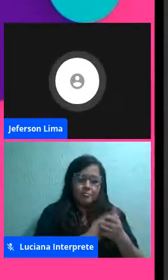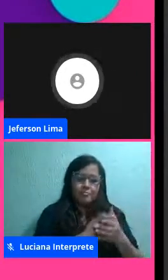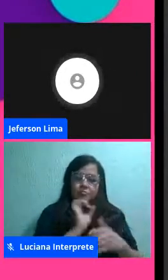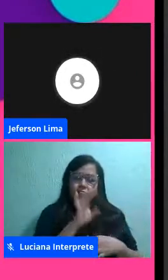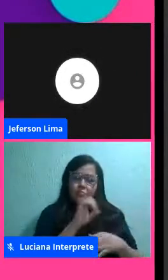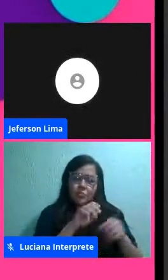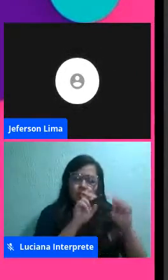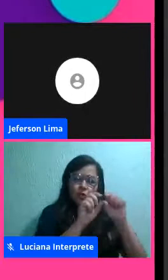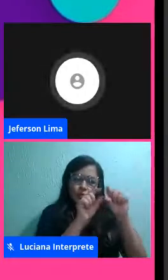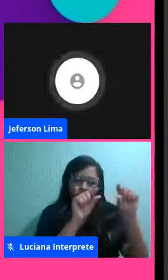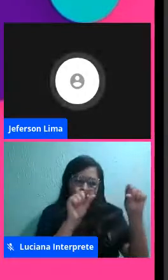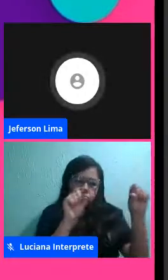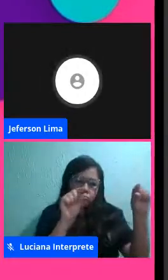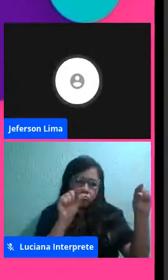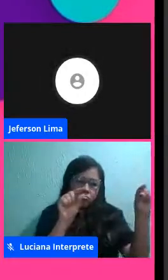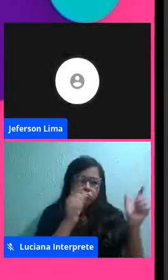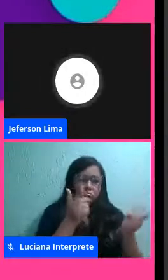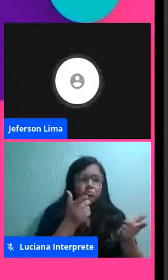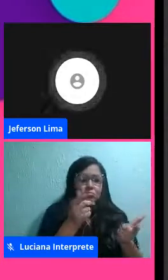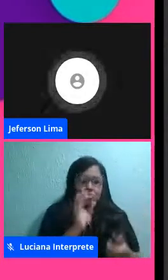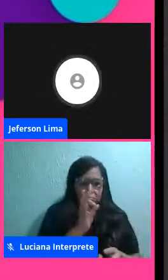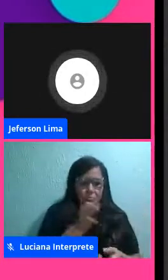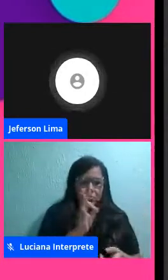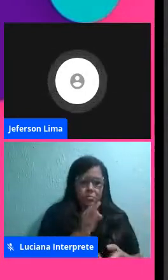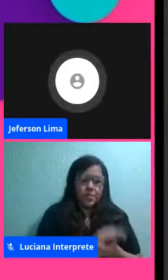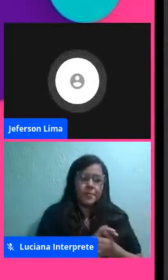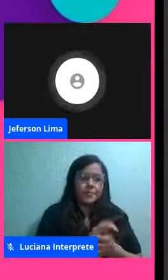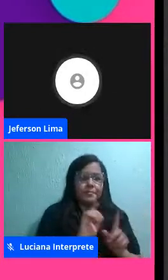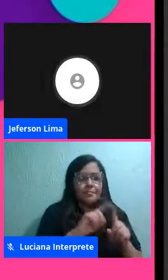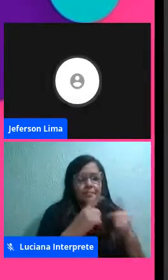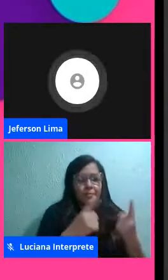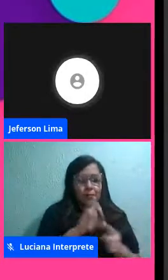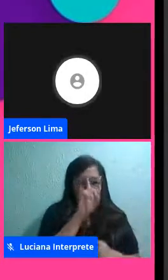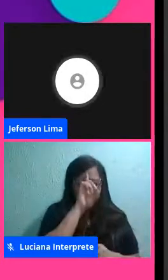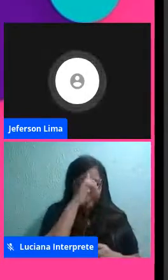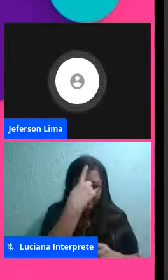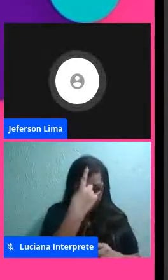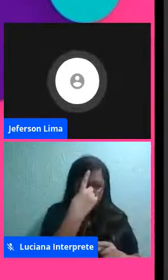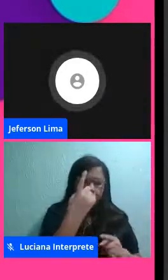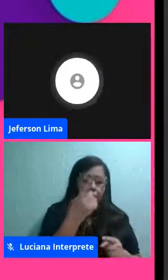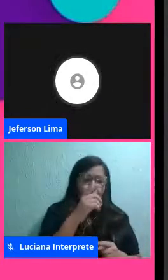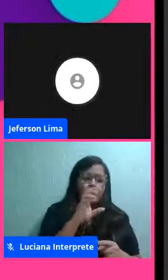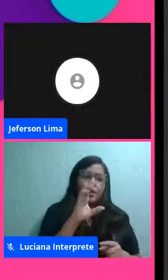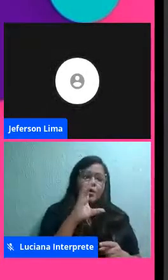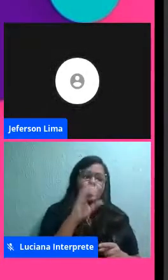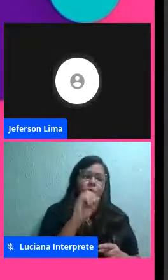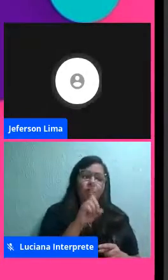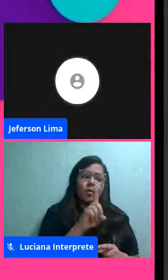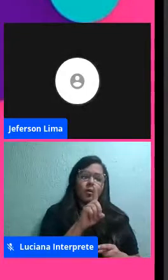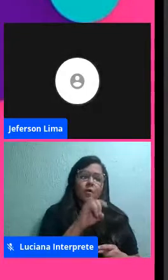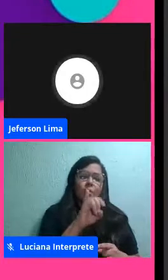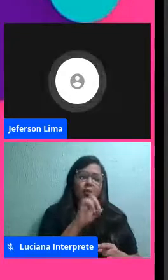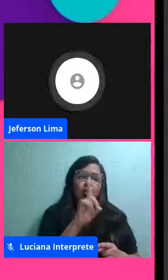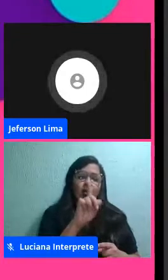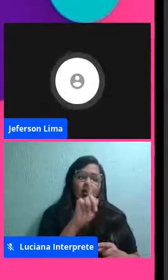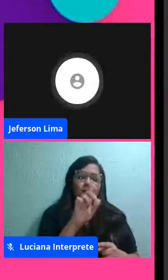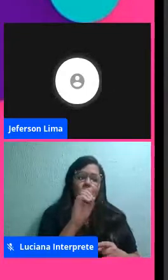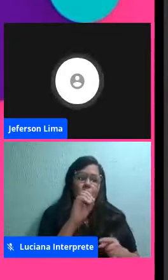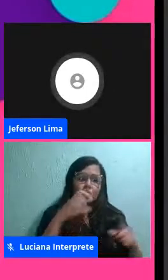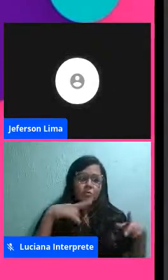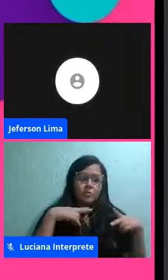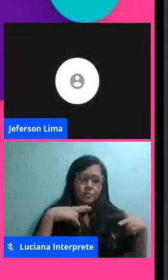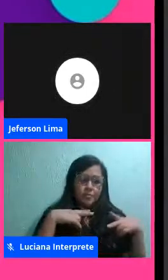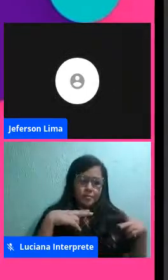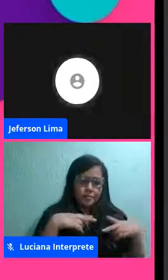para o que a gente quer fazer. O que a gente quer fazer, né? Vamos criar essa Cloud Function aqui, ó, que o nome dela é Hello World. E a gente quer enviar o